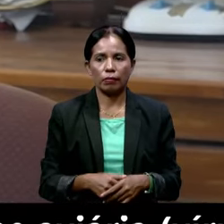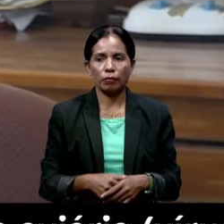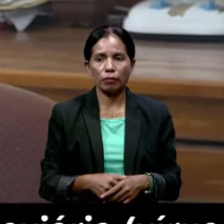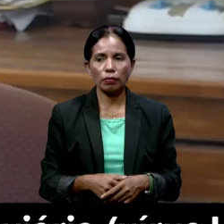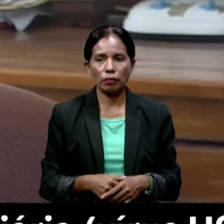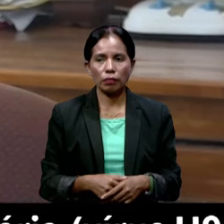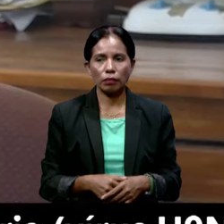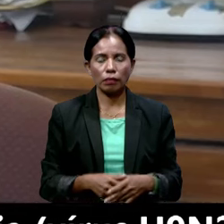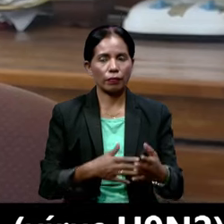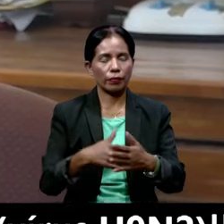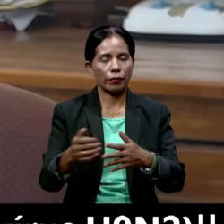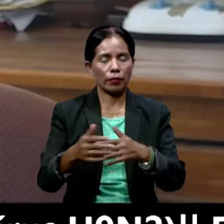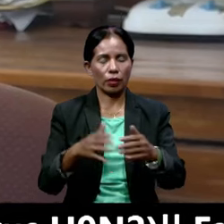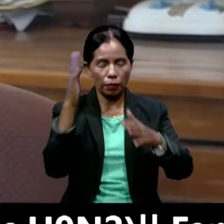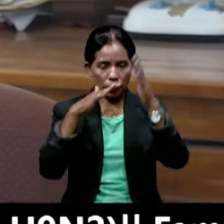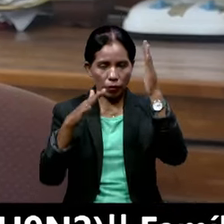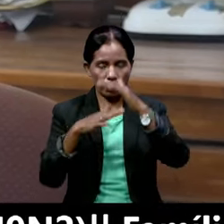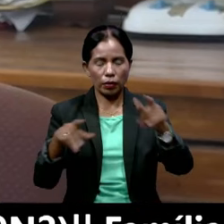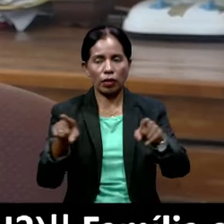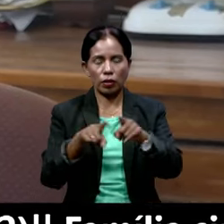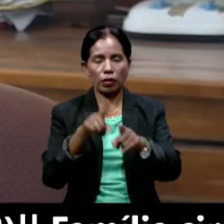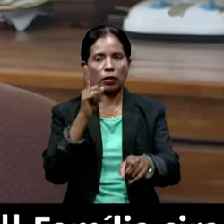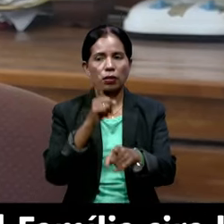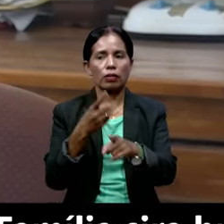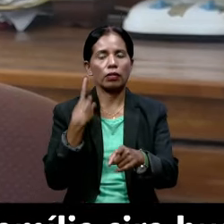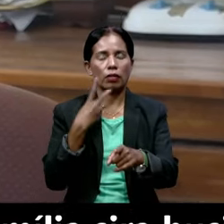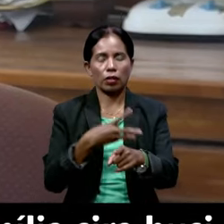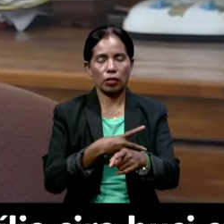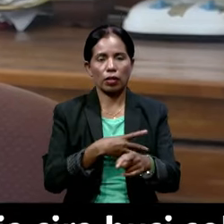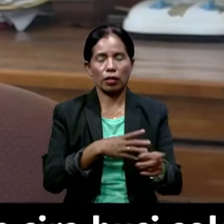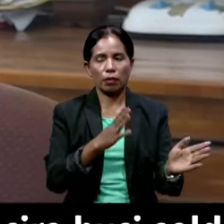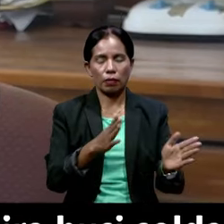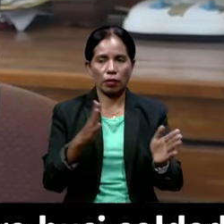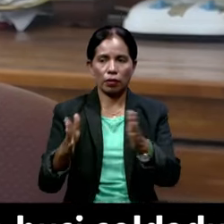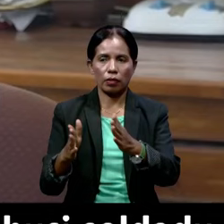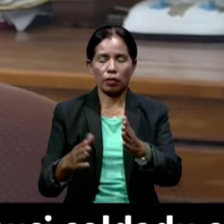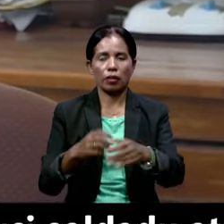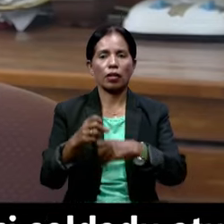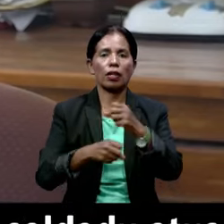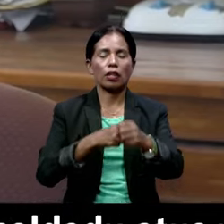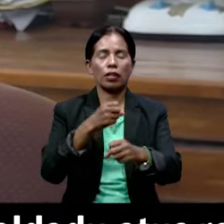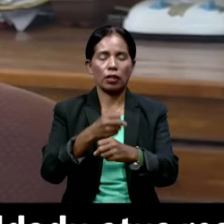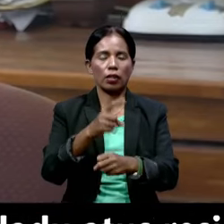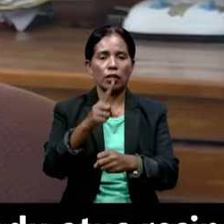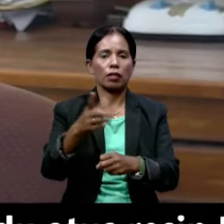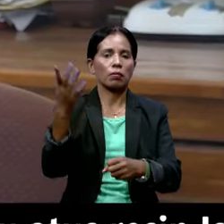então dal barak problema será nessa né lolos ita antecipa te ona década de Luba